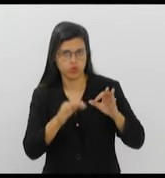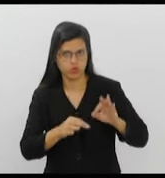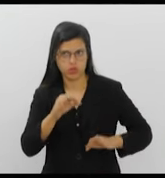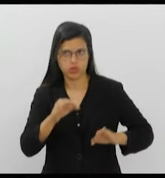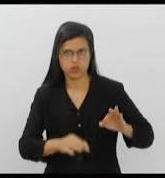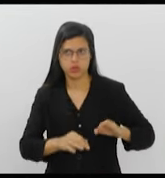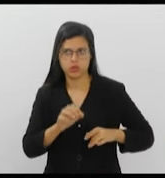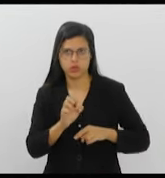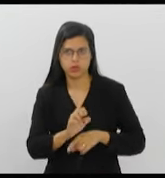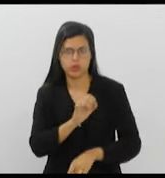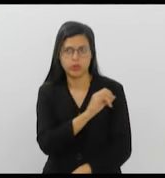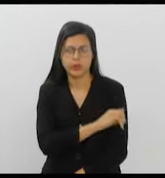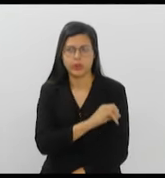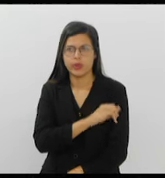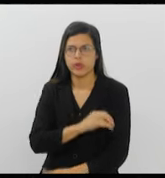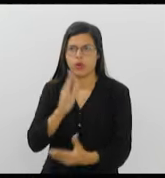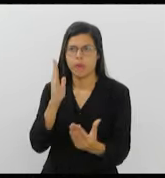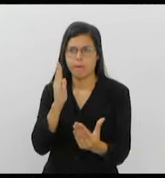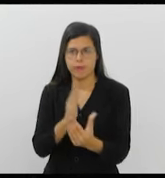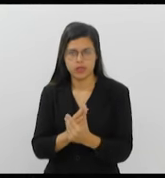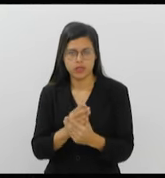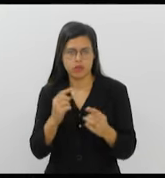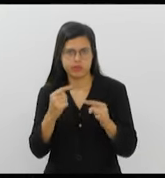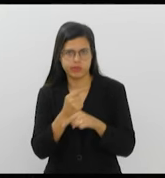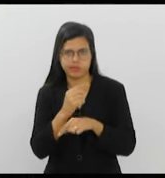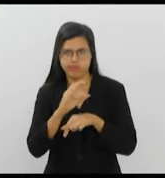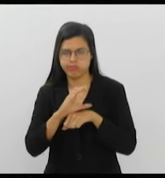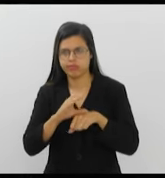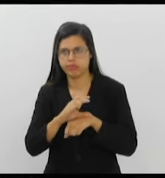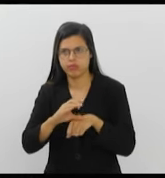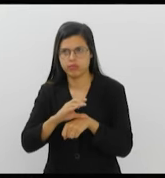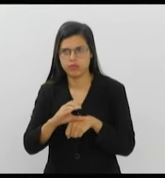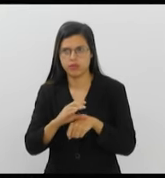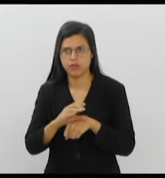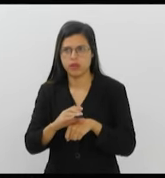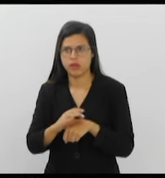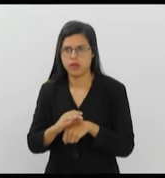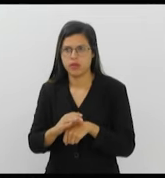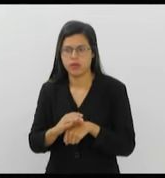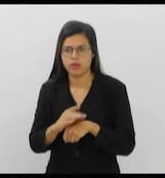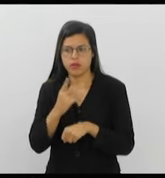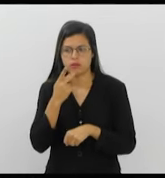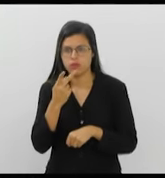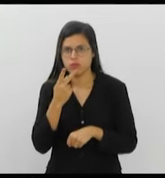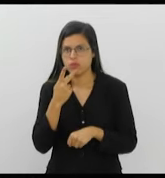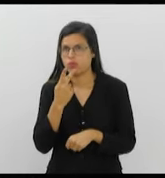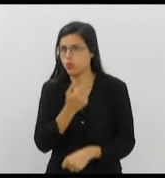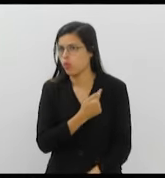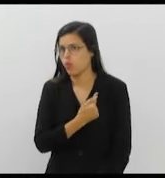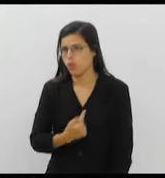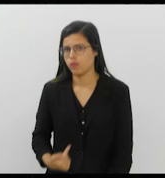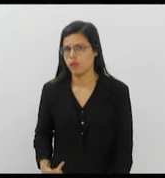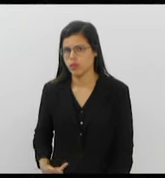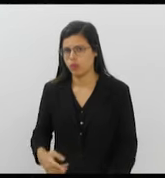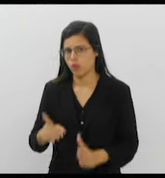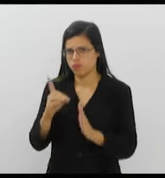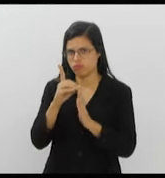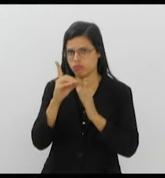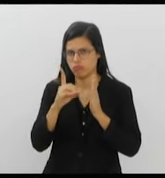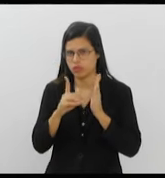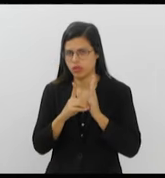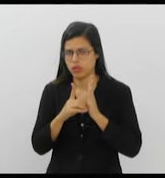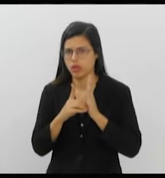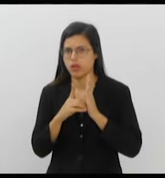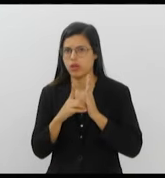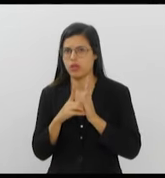e entrou com uma ação direta de inconstitucionalidade, alegando que o governador, no seu decreto,